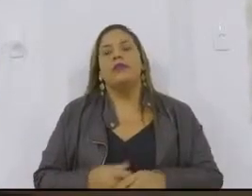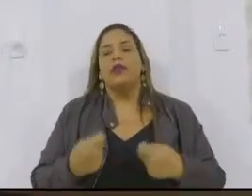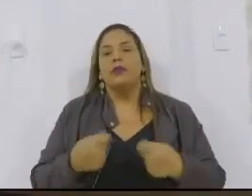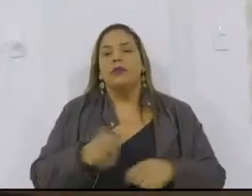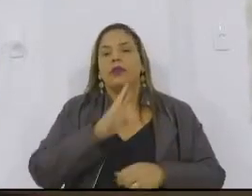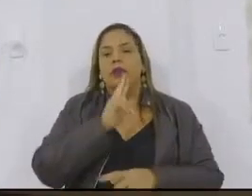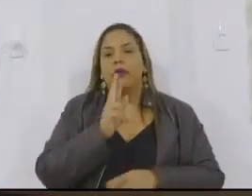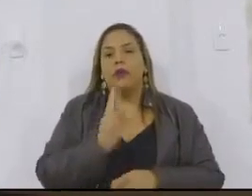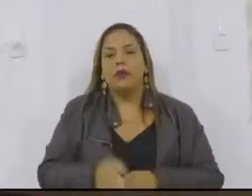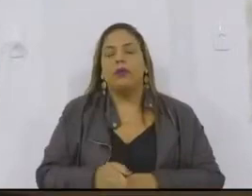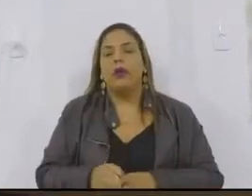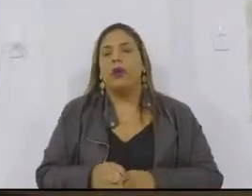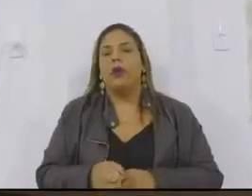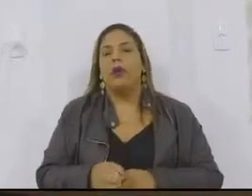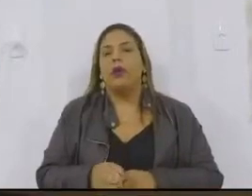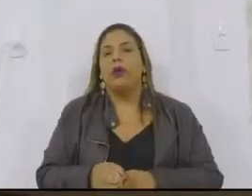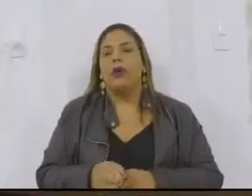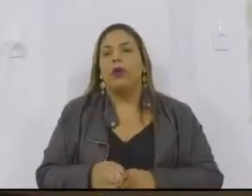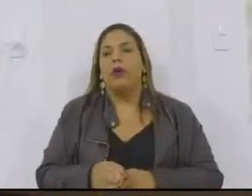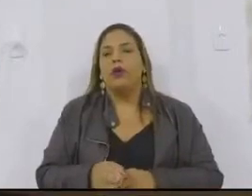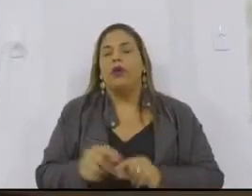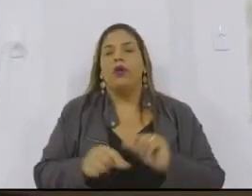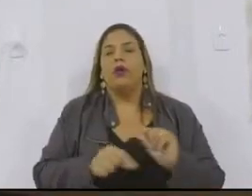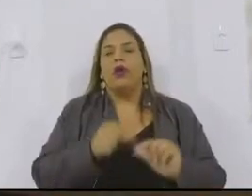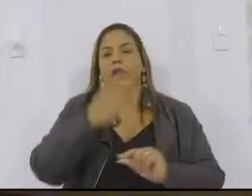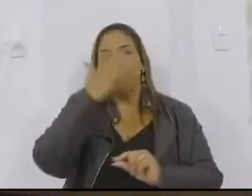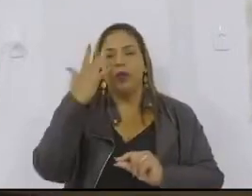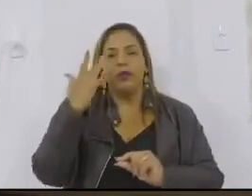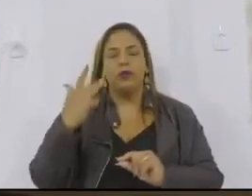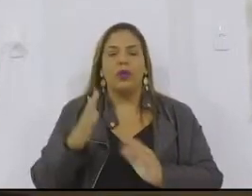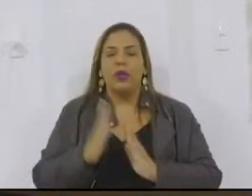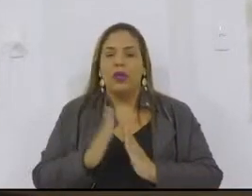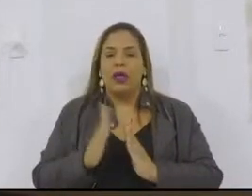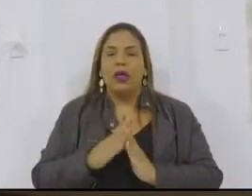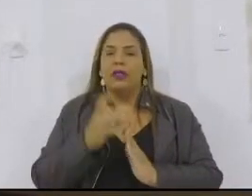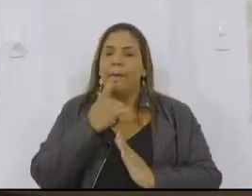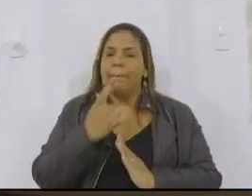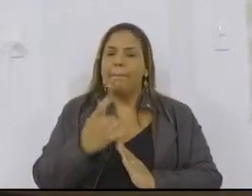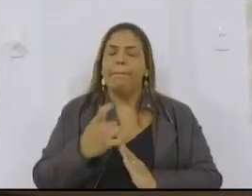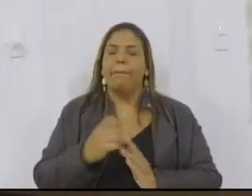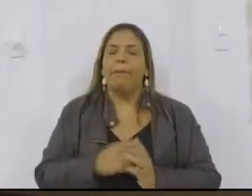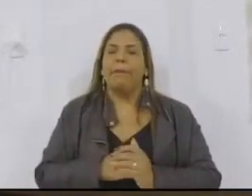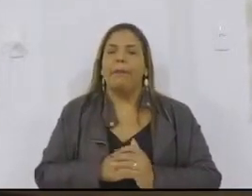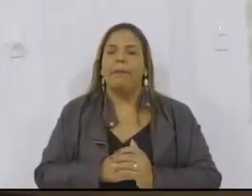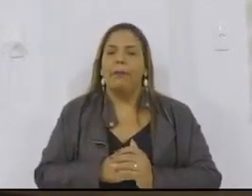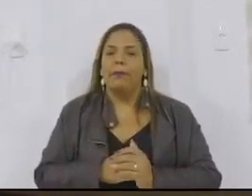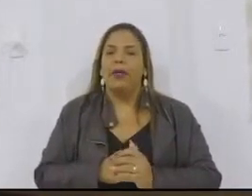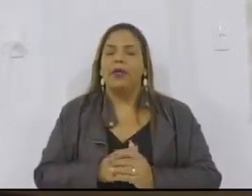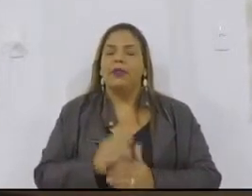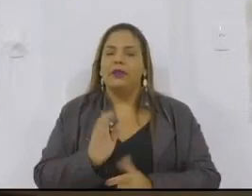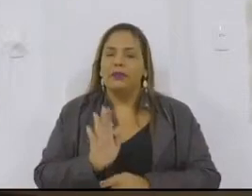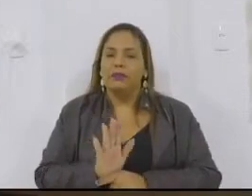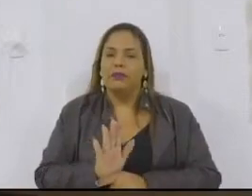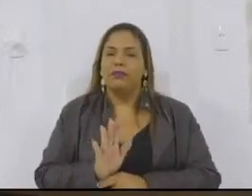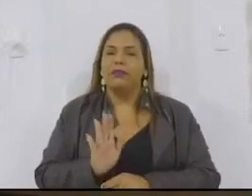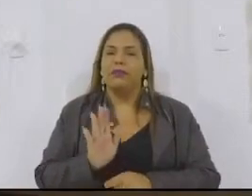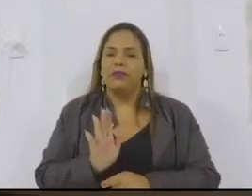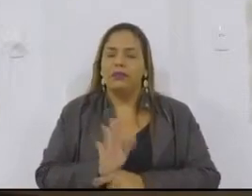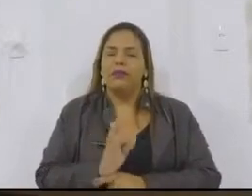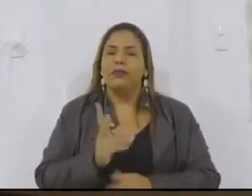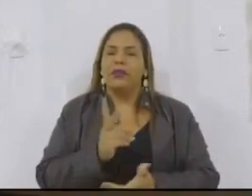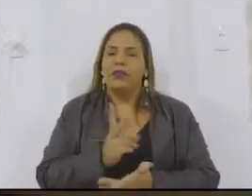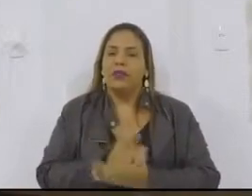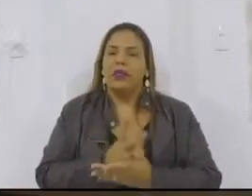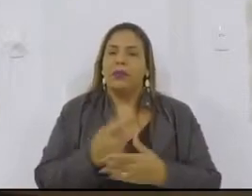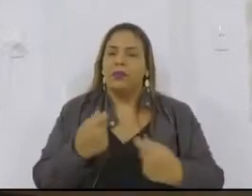apresentada por uma residente da referida localidade, pois, segundo a mesma, o valão encontra-se com lixo acumulando a vegetação